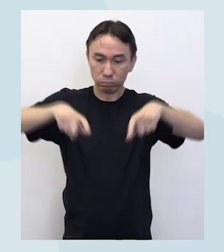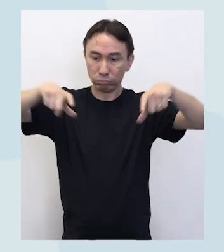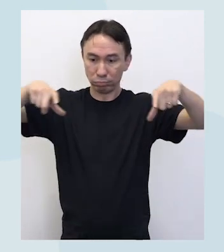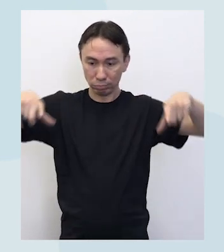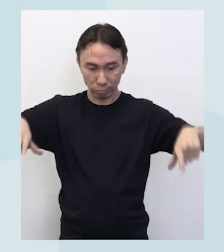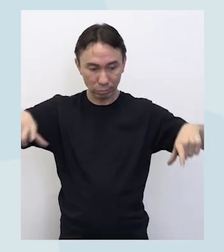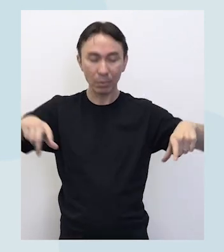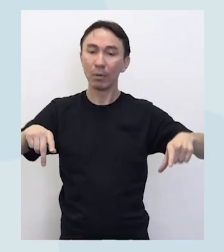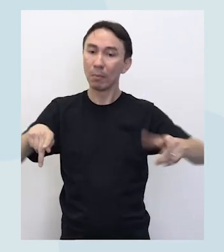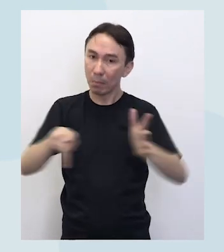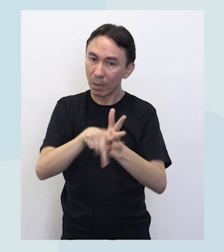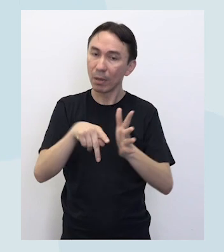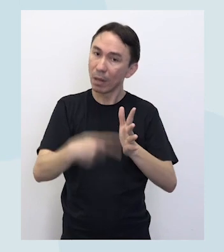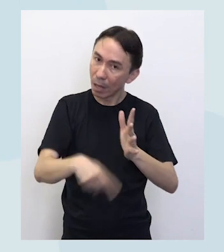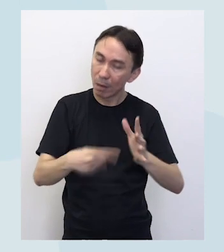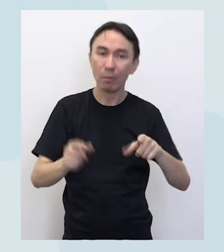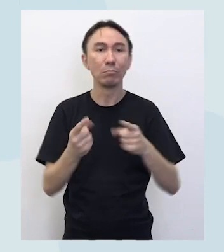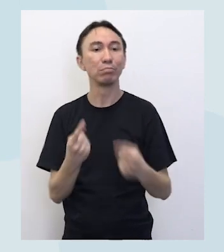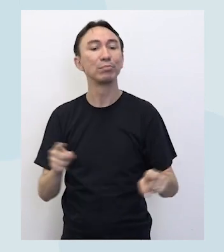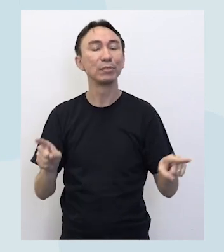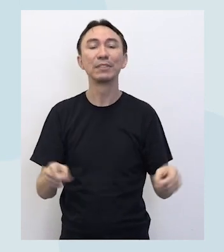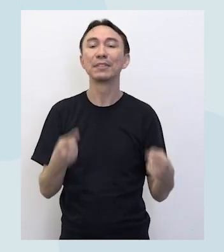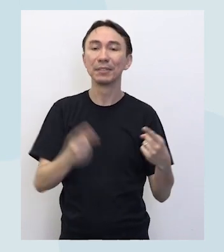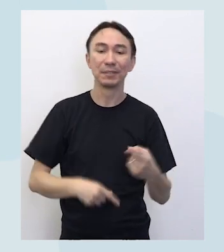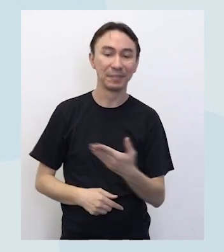área de representação